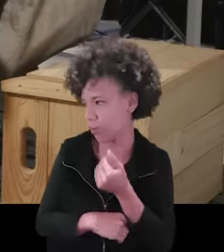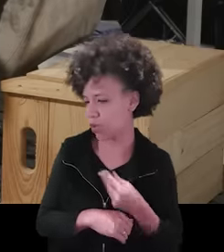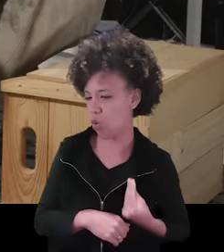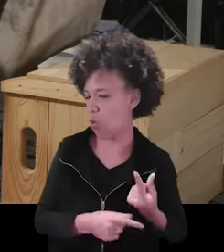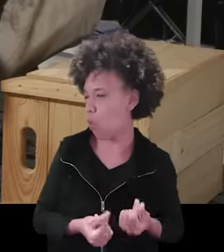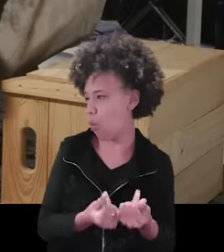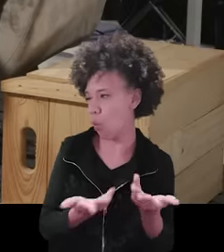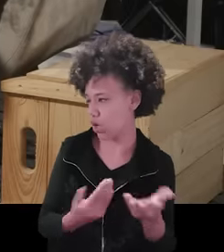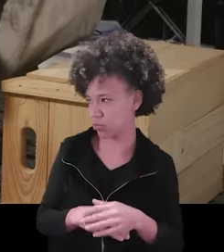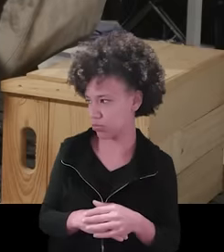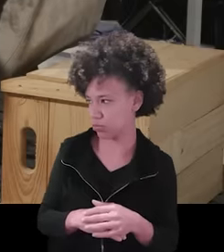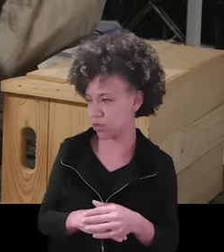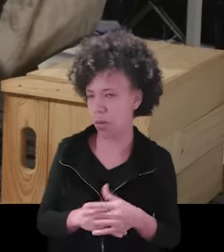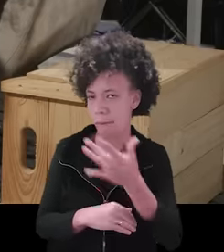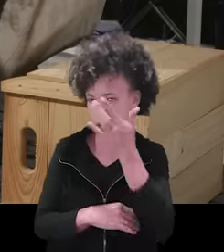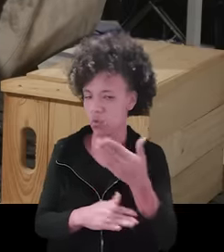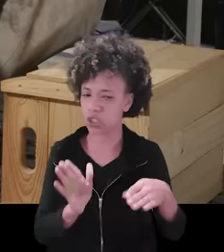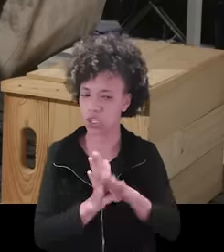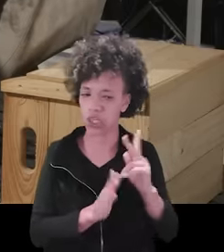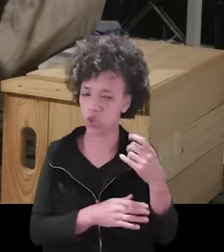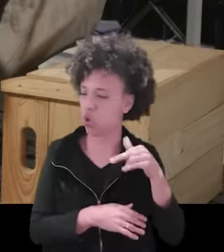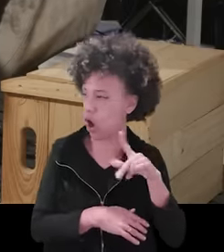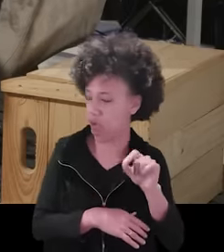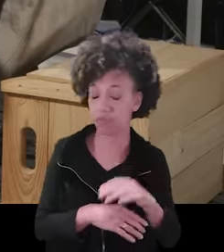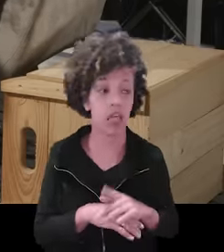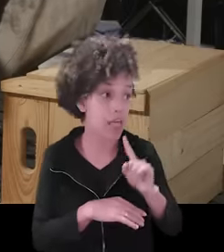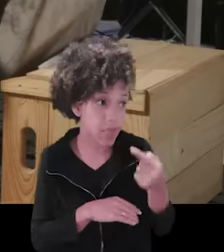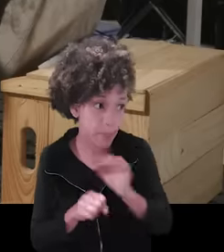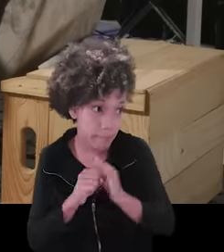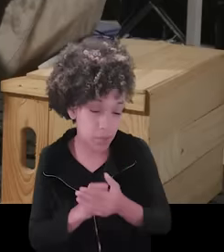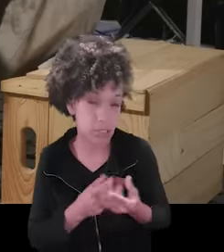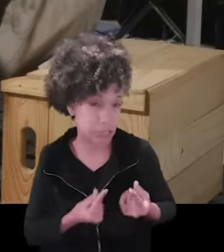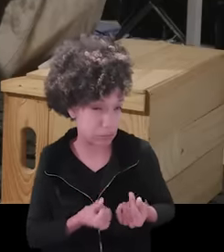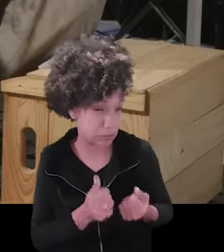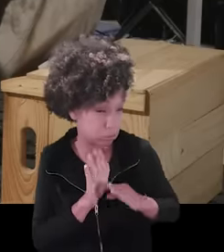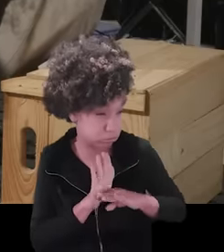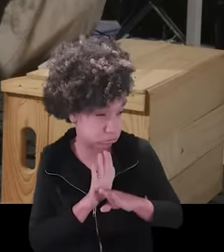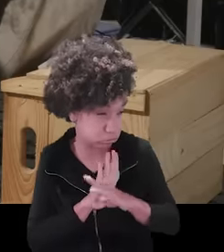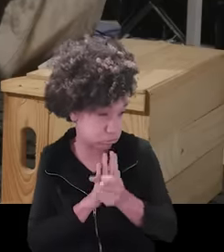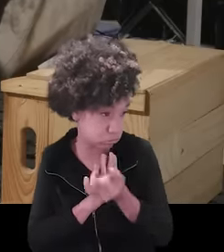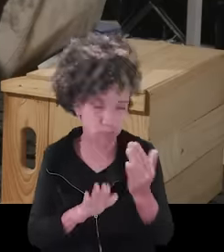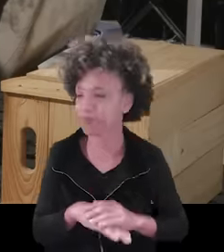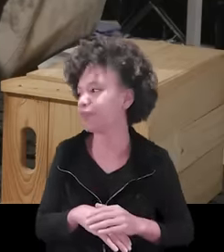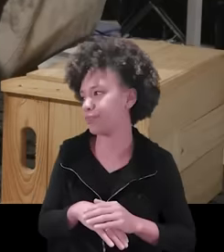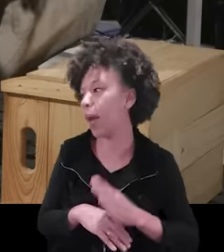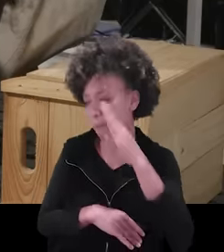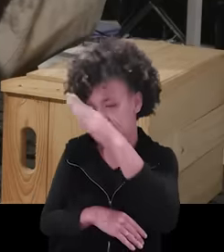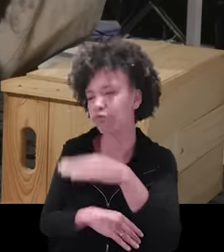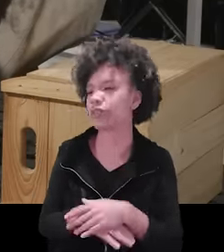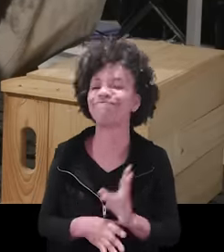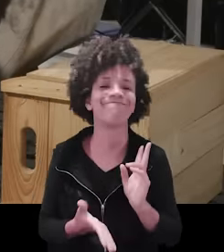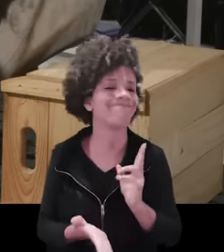comida essas coisas sozinha vida como é que é o custo de vida de alguém que tá chegando lá depois da pandemia aumentou muito antes você alugar